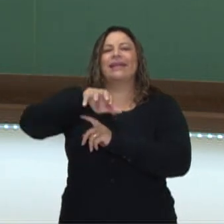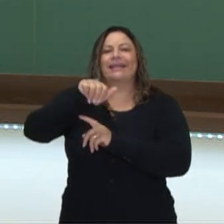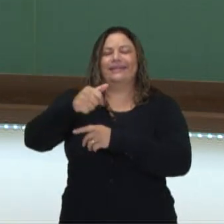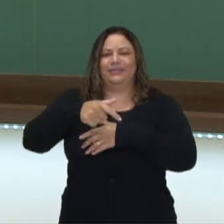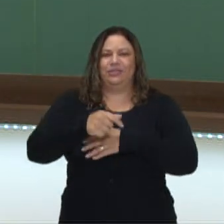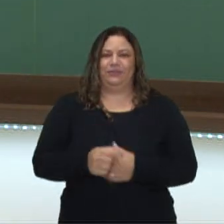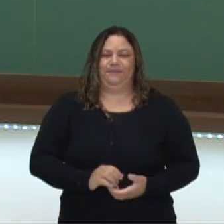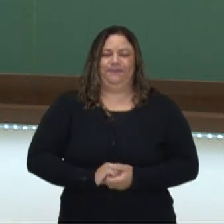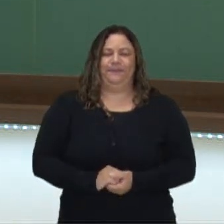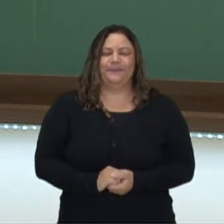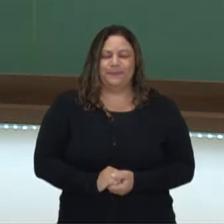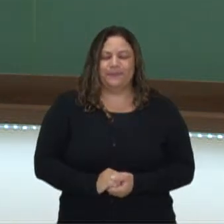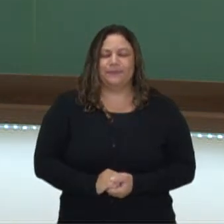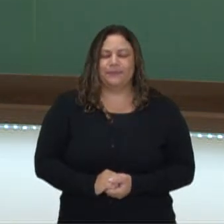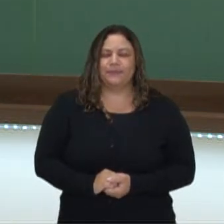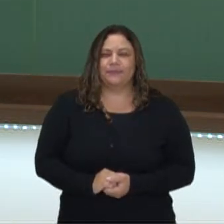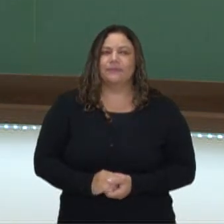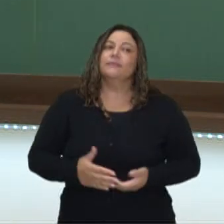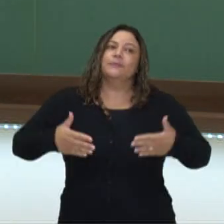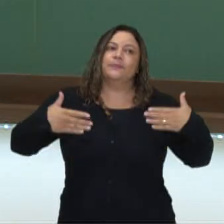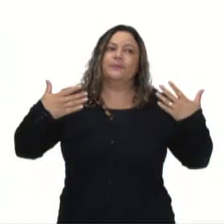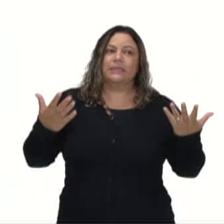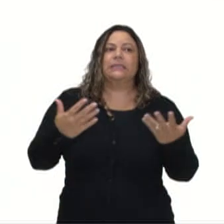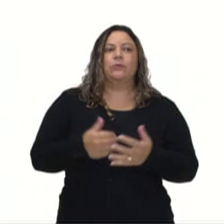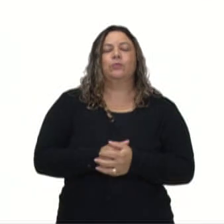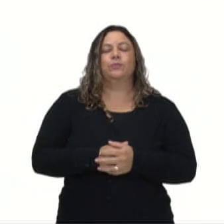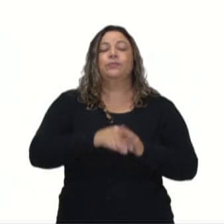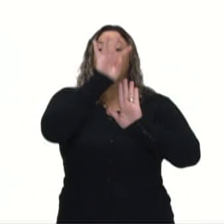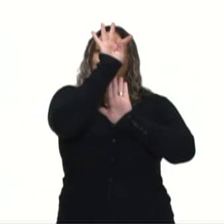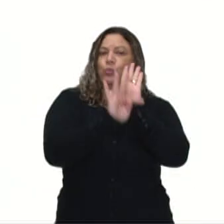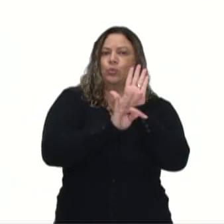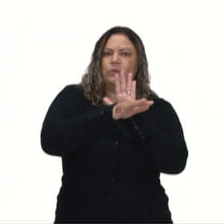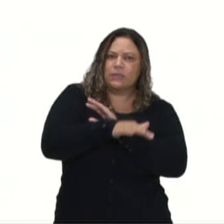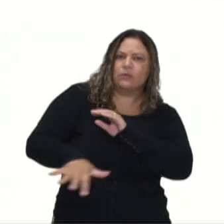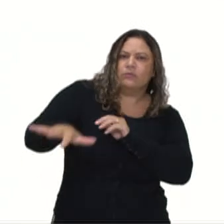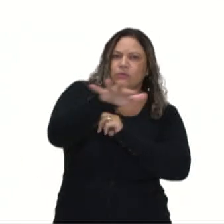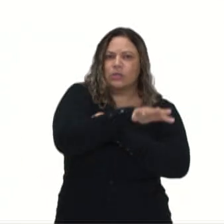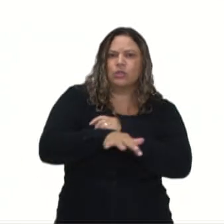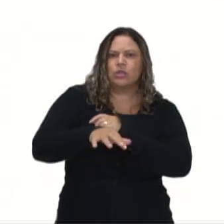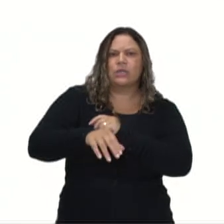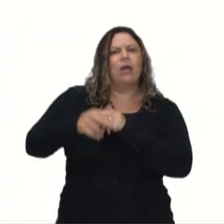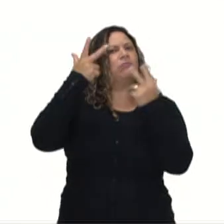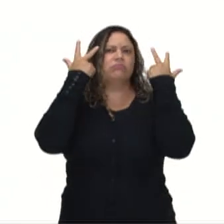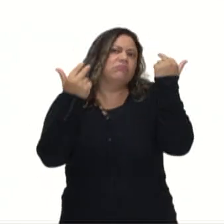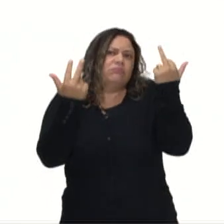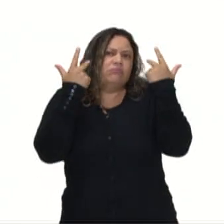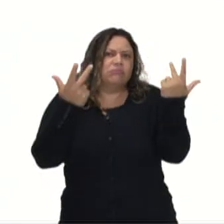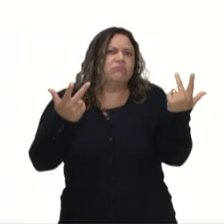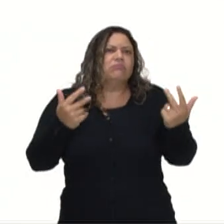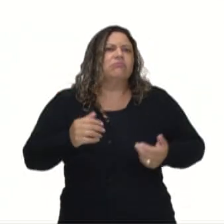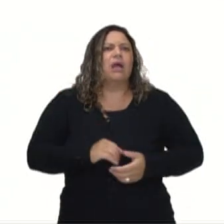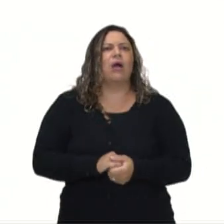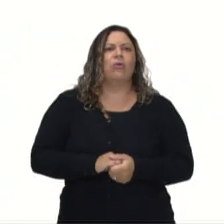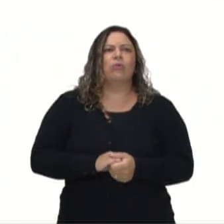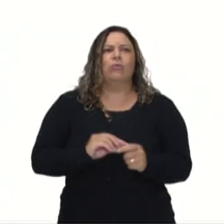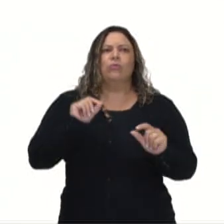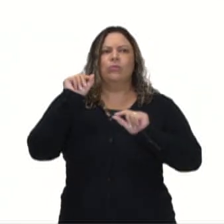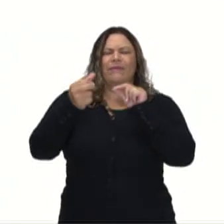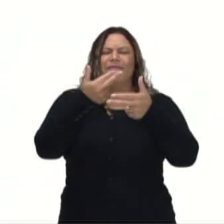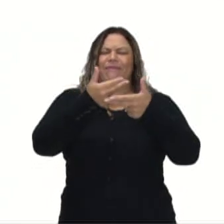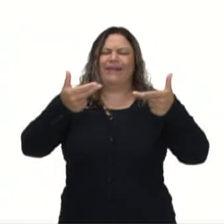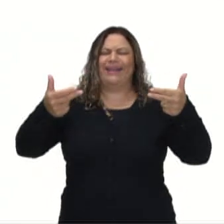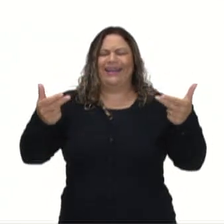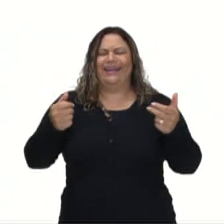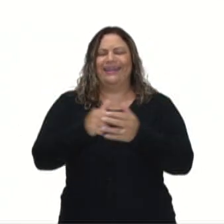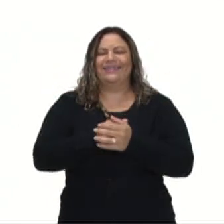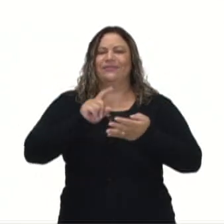o nosso comando diz o seguinte: nos textos em geral, é comum a manifestação simultânea de várias